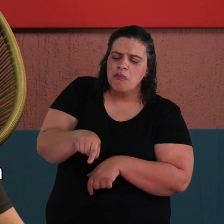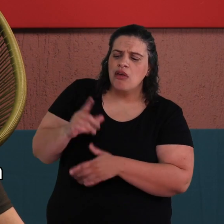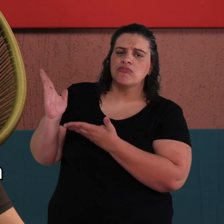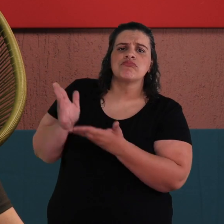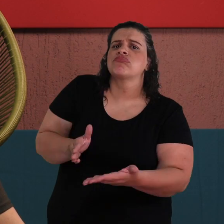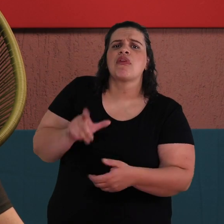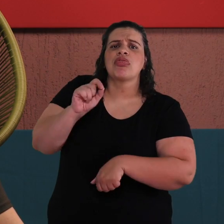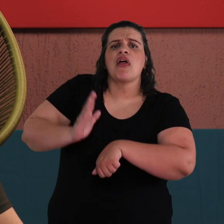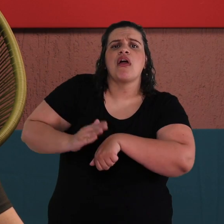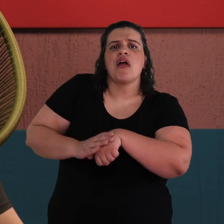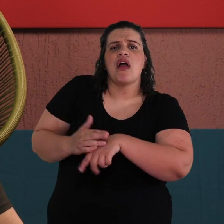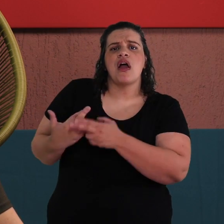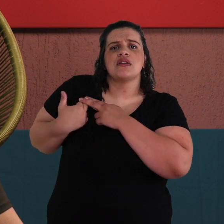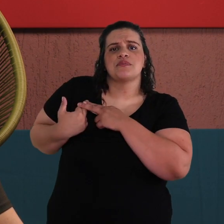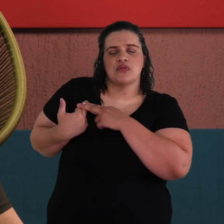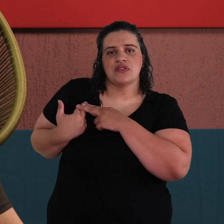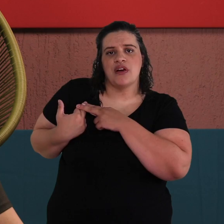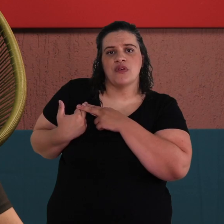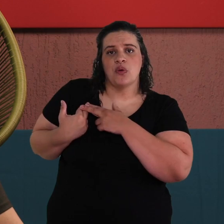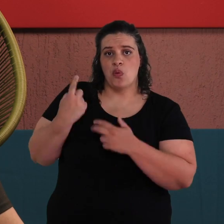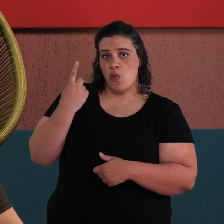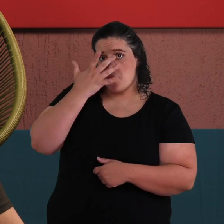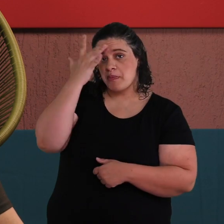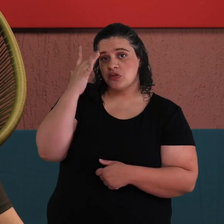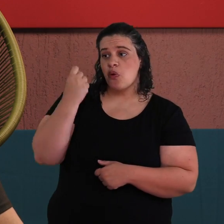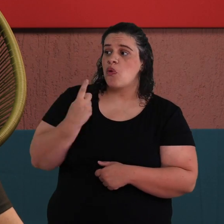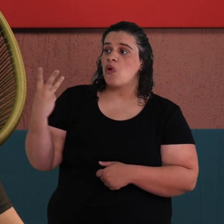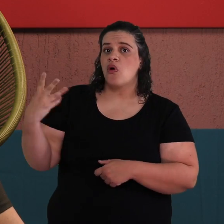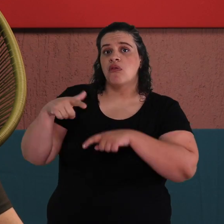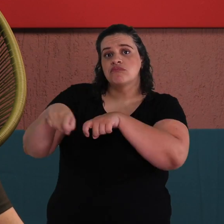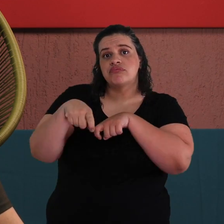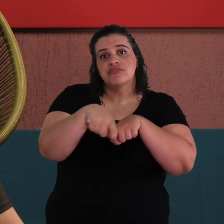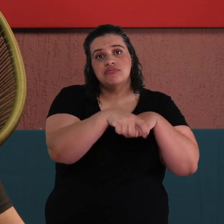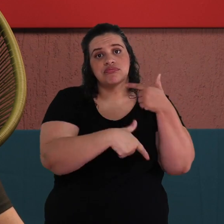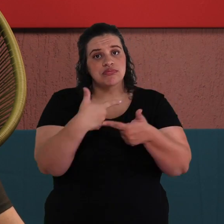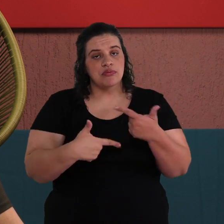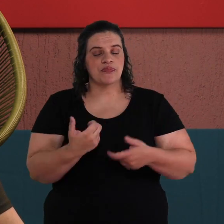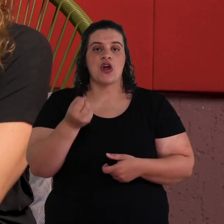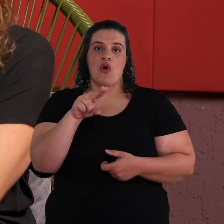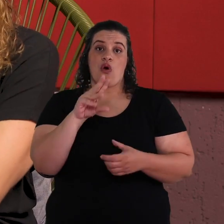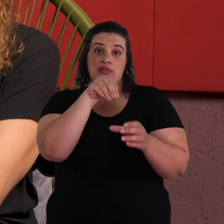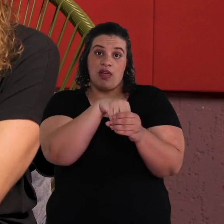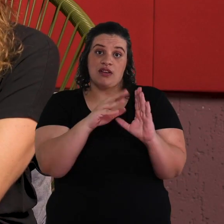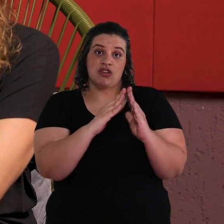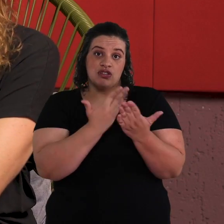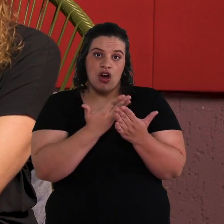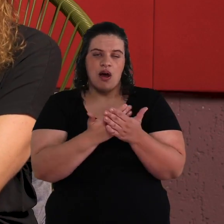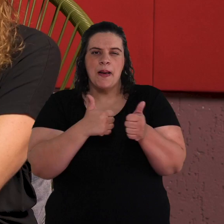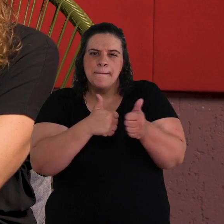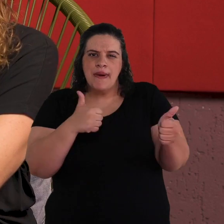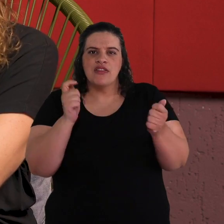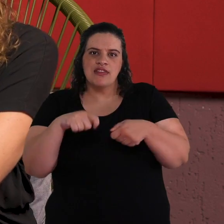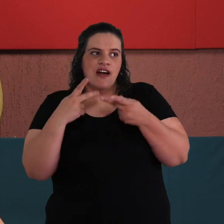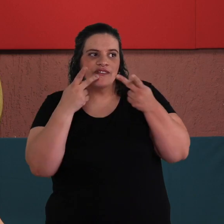alimentos, quem é o responsável, por exemplo, ou os responsáveis pela agricultura, ou quando tem uma horta